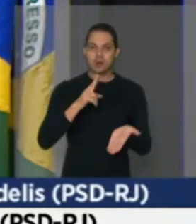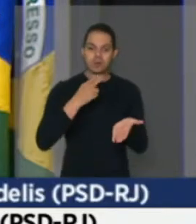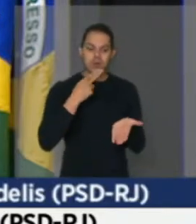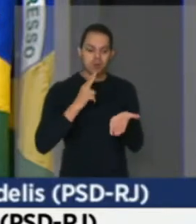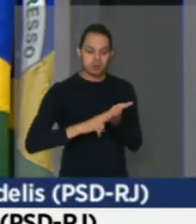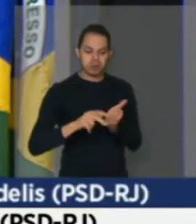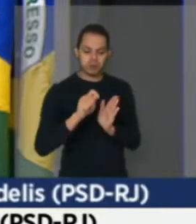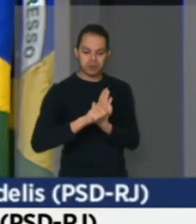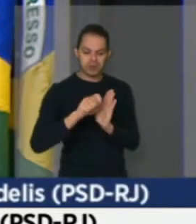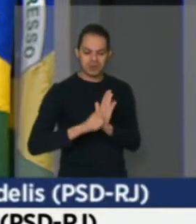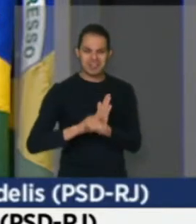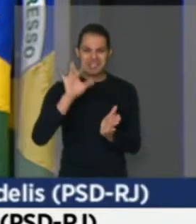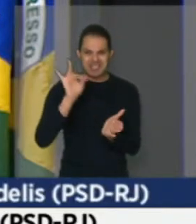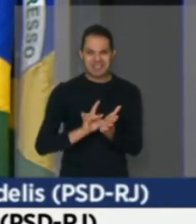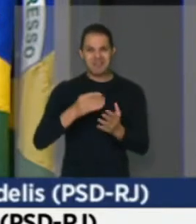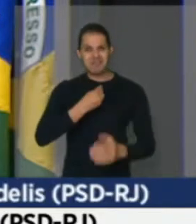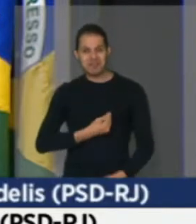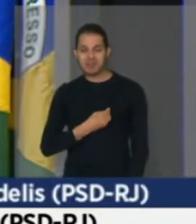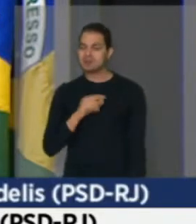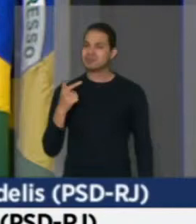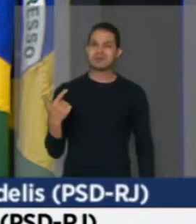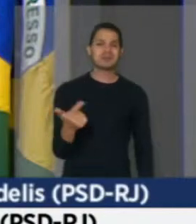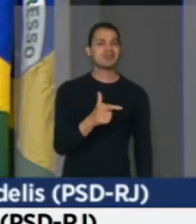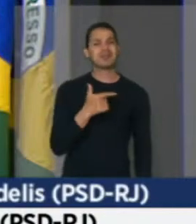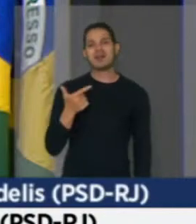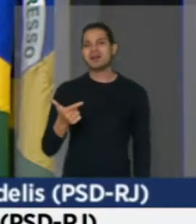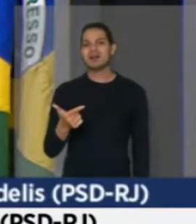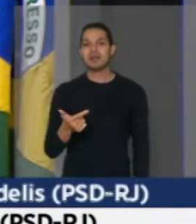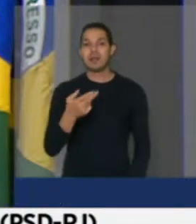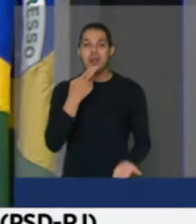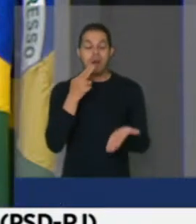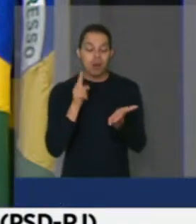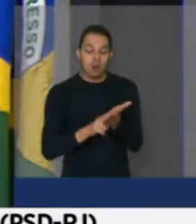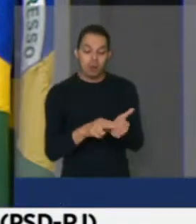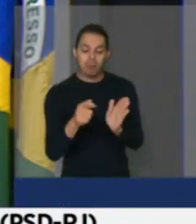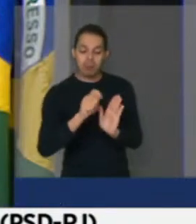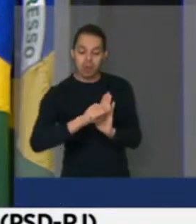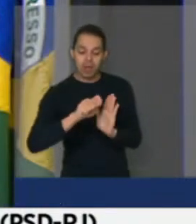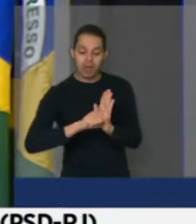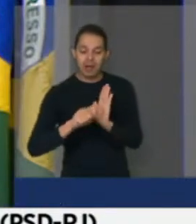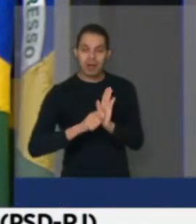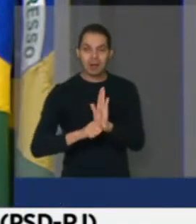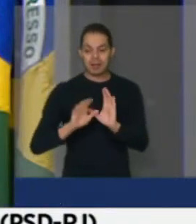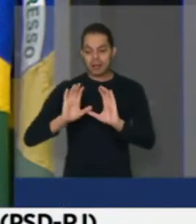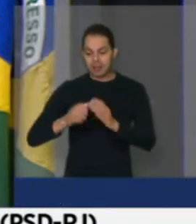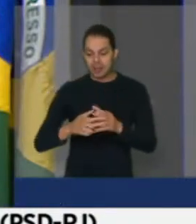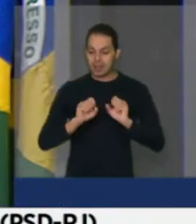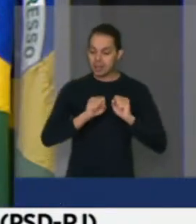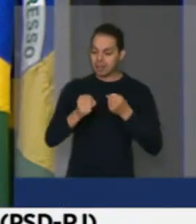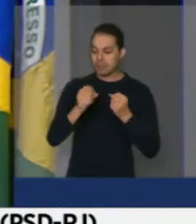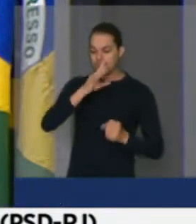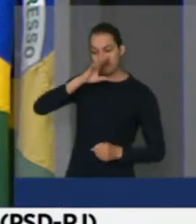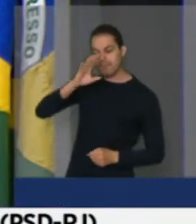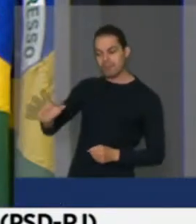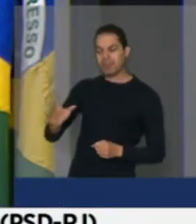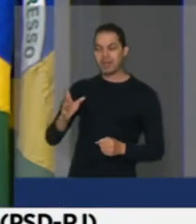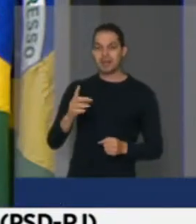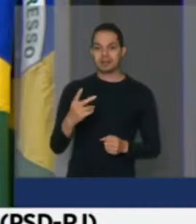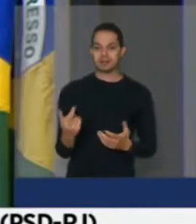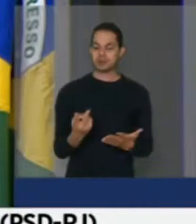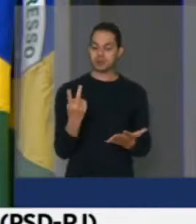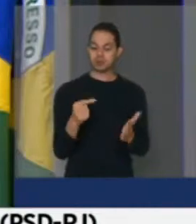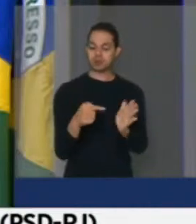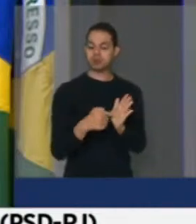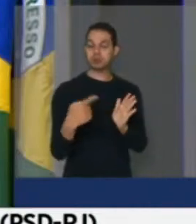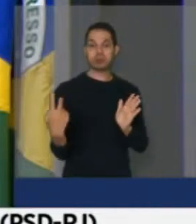sequer existe, uma carta que a acusação no processo dá um valor, concede